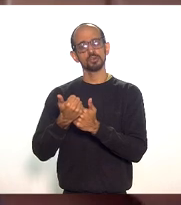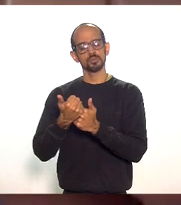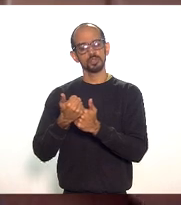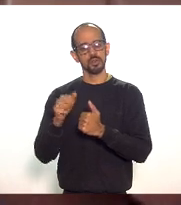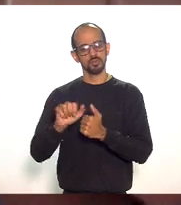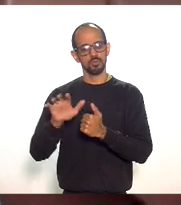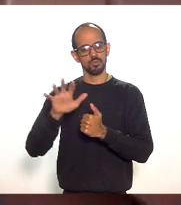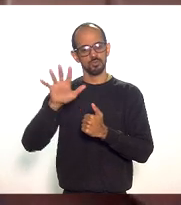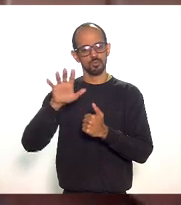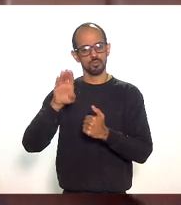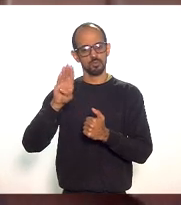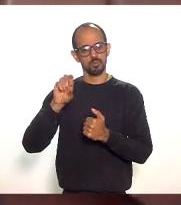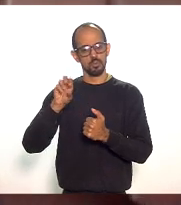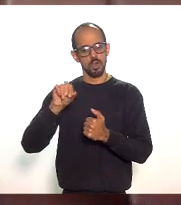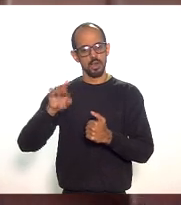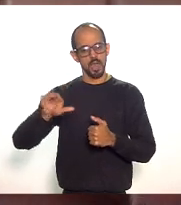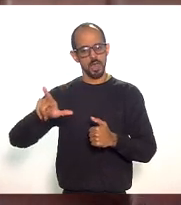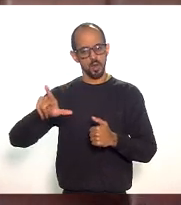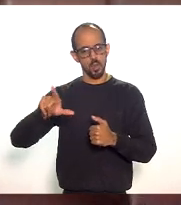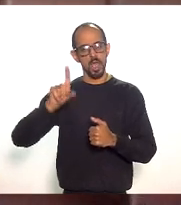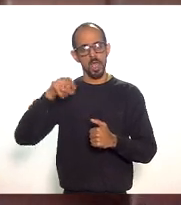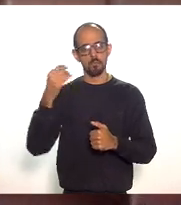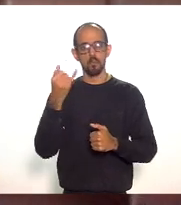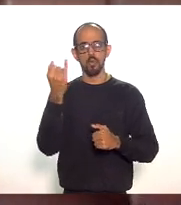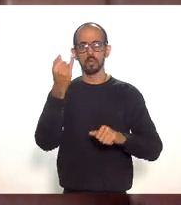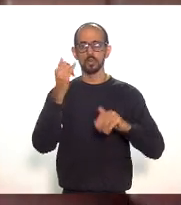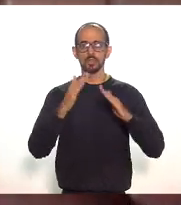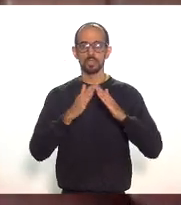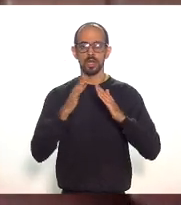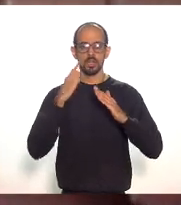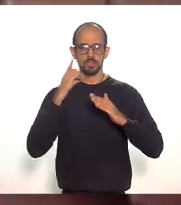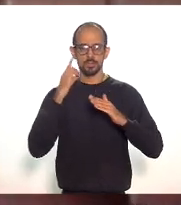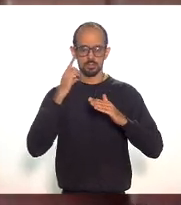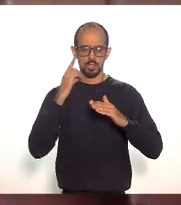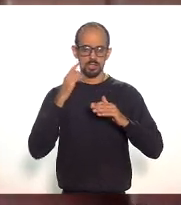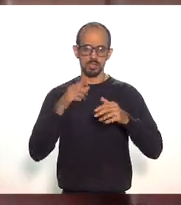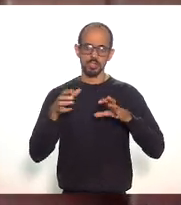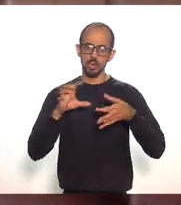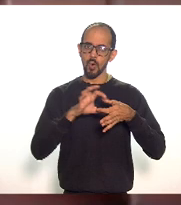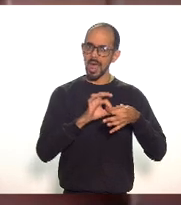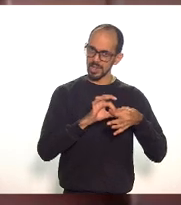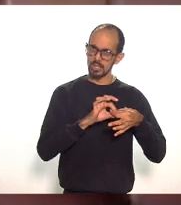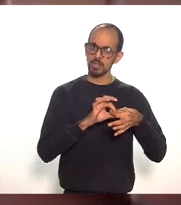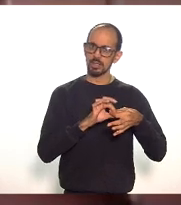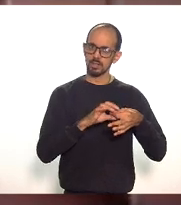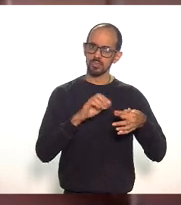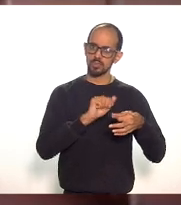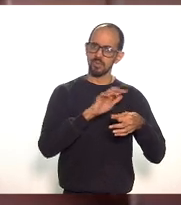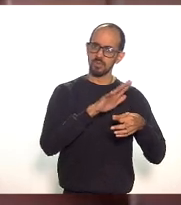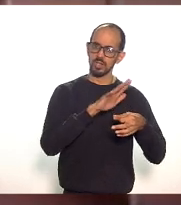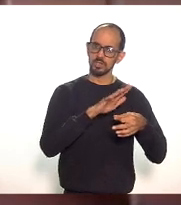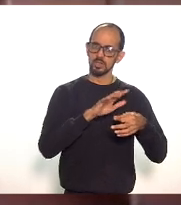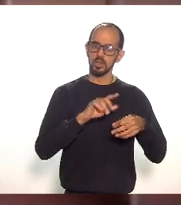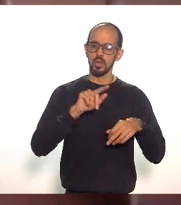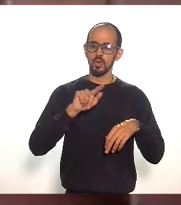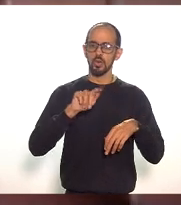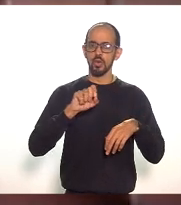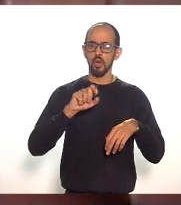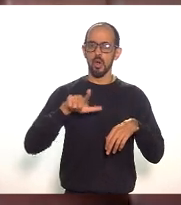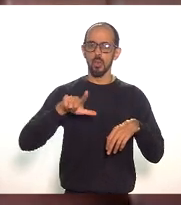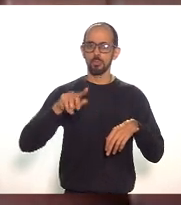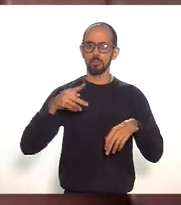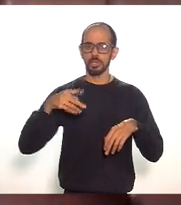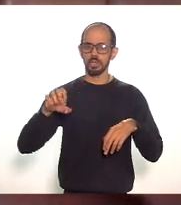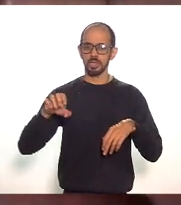parlamento seja aliado das favelas nesse sentido. Então, o golpe militar ele intensificou essas remoções,